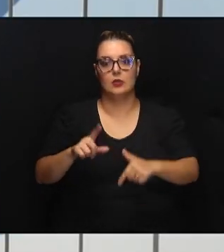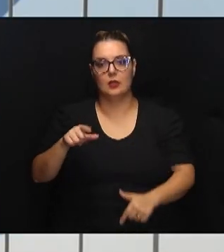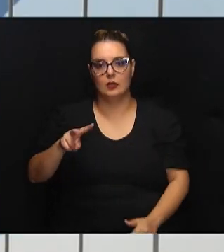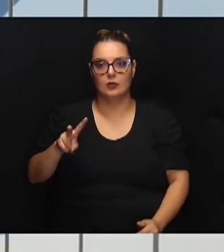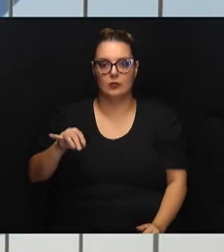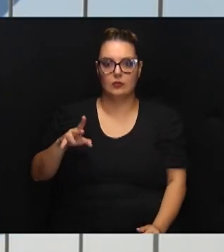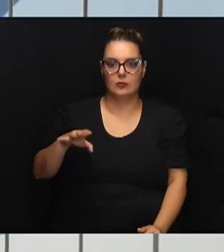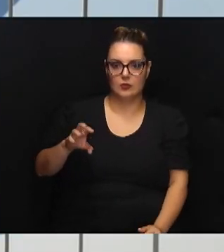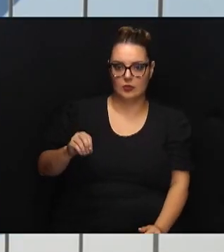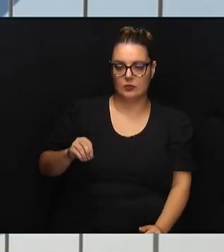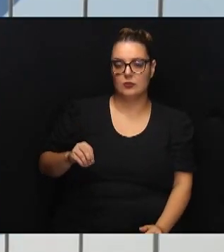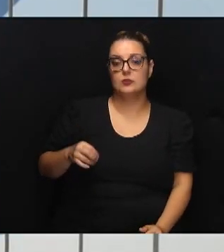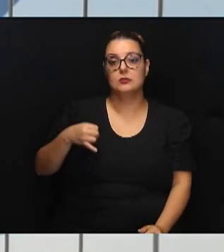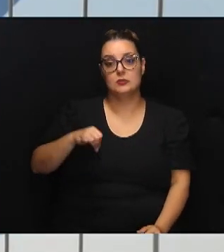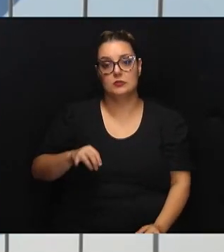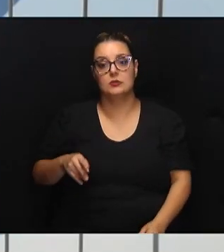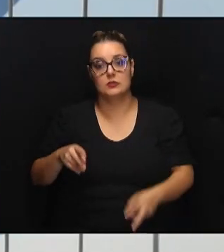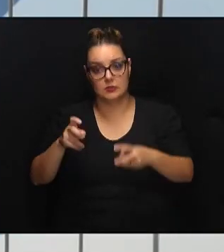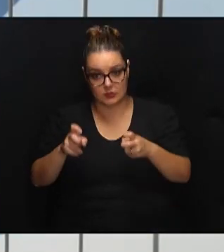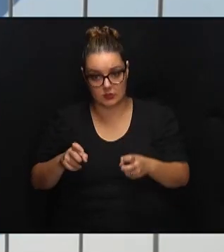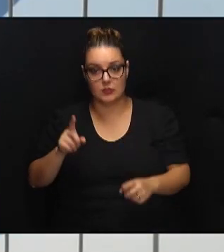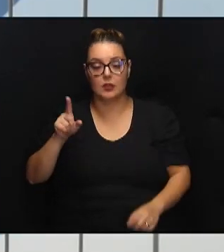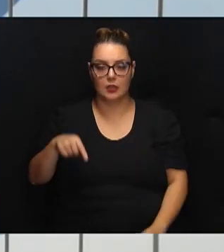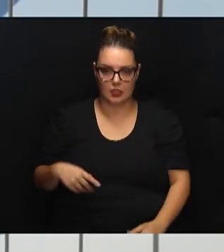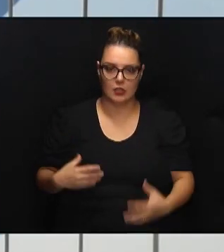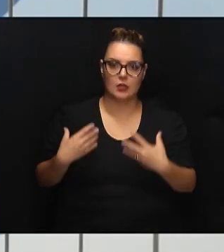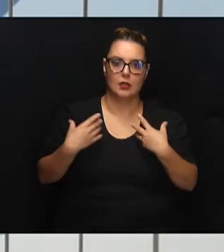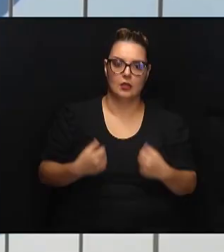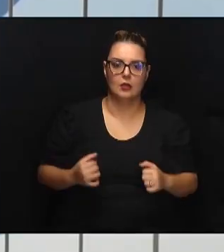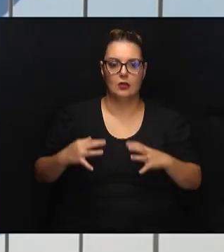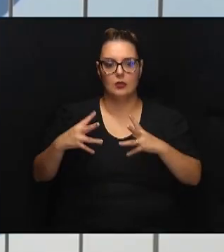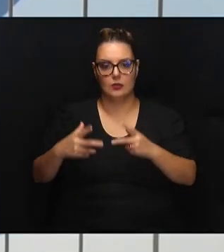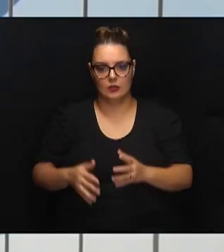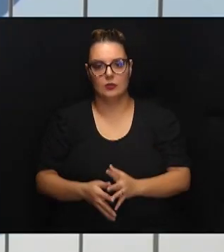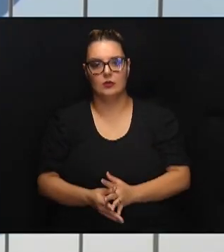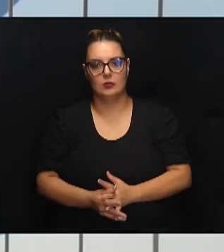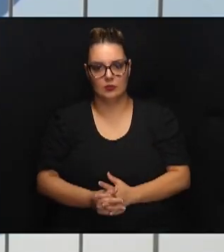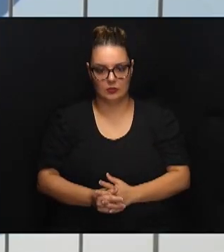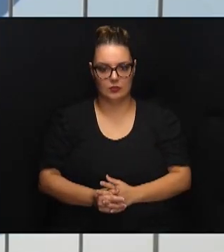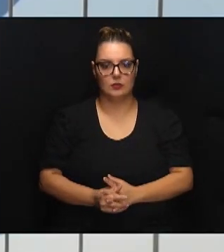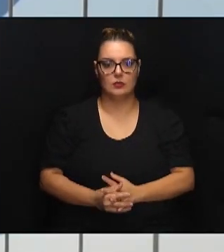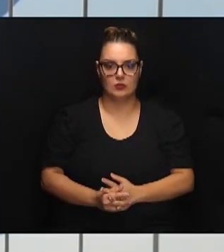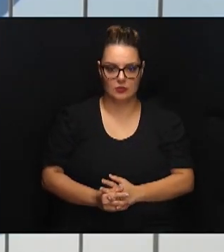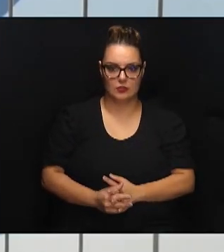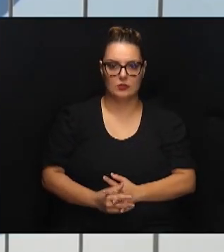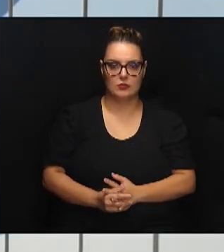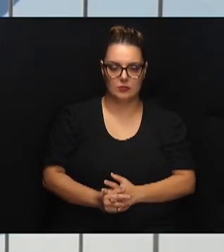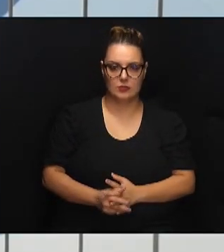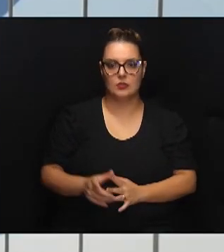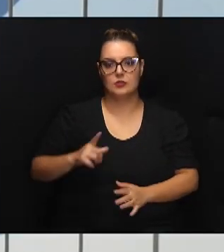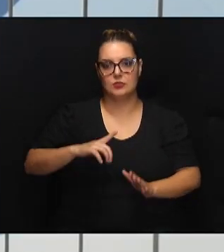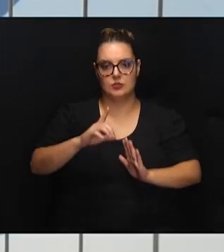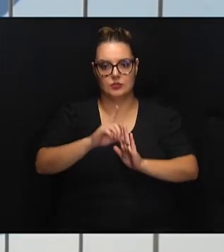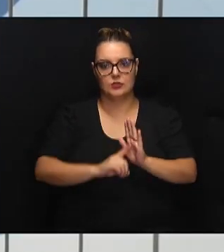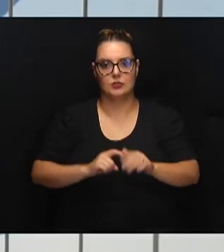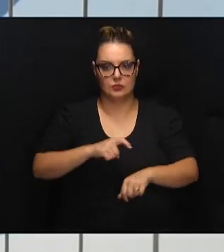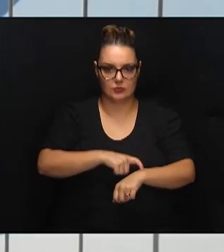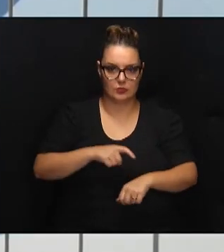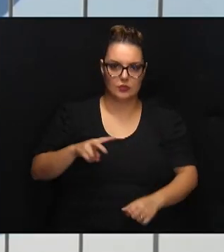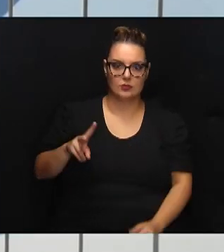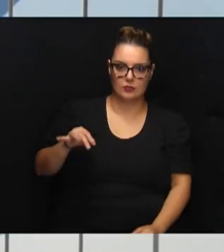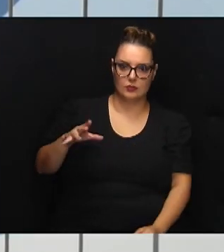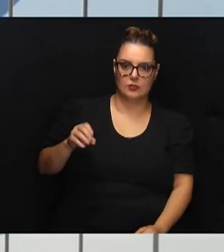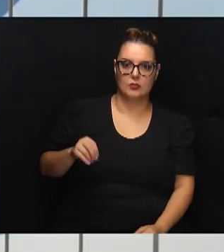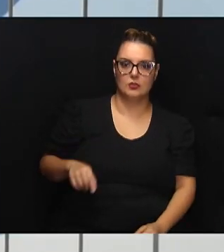Se for reconhecido, ela passa a receber tudo aquilo que ela tinha direito no período do vínculo, inclusive